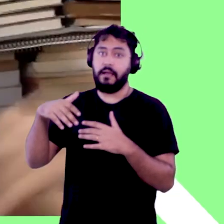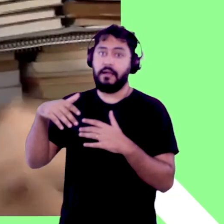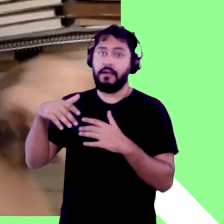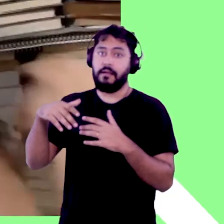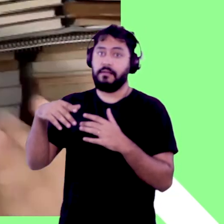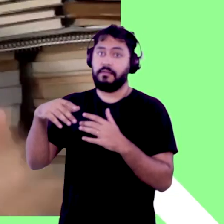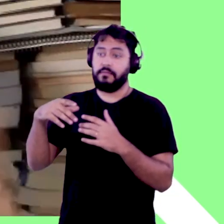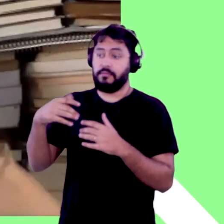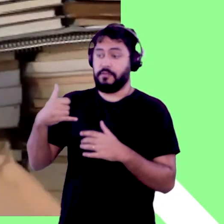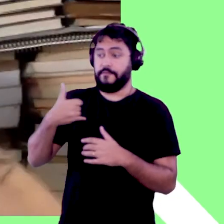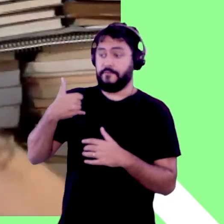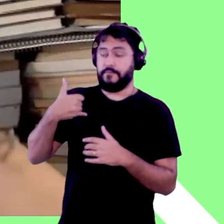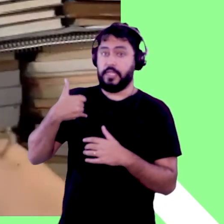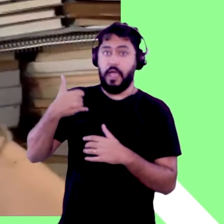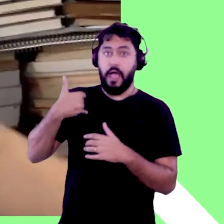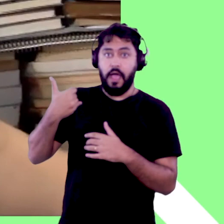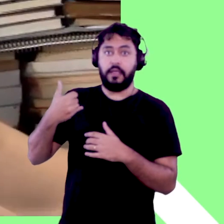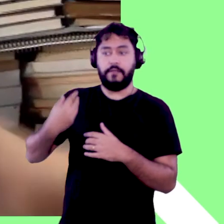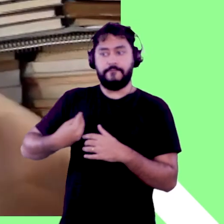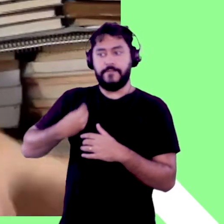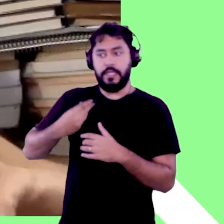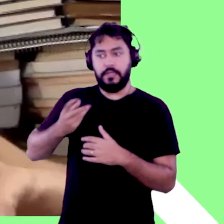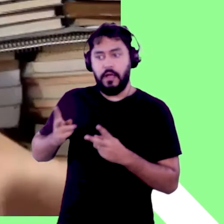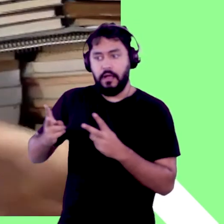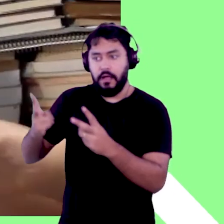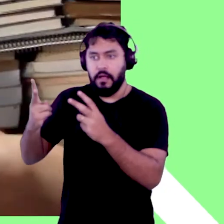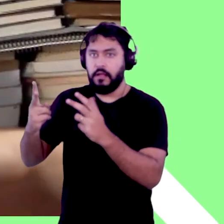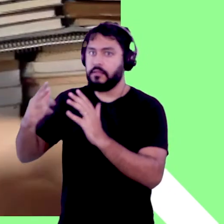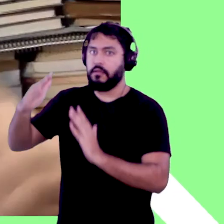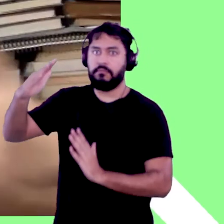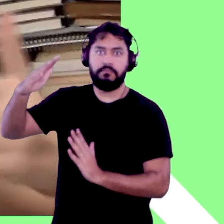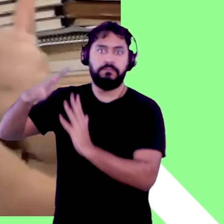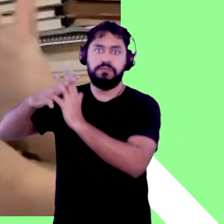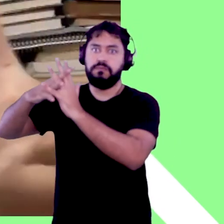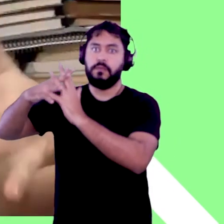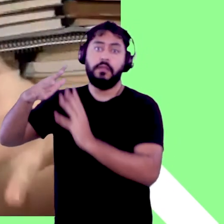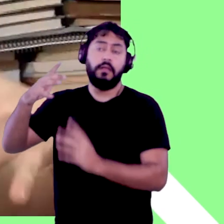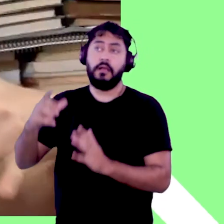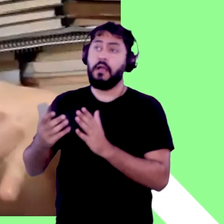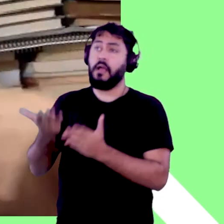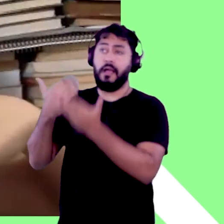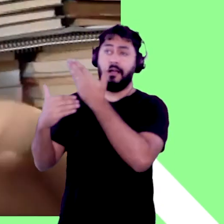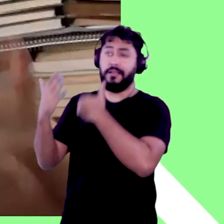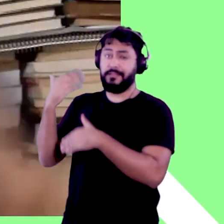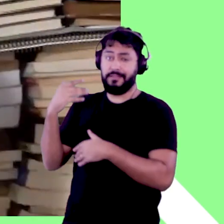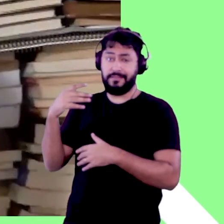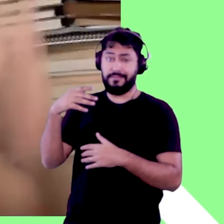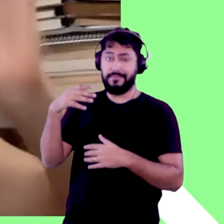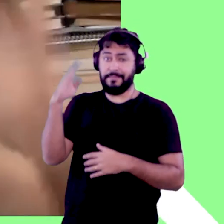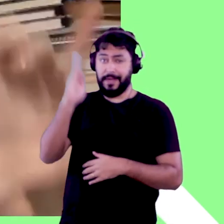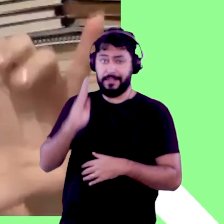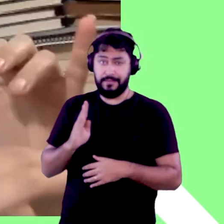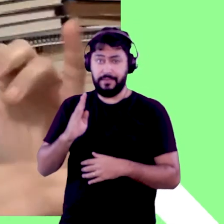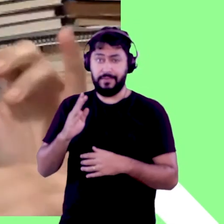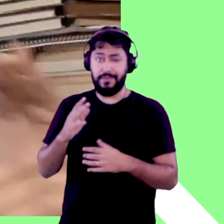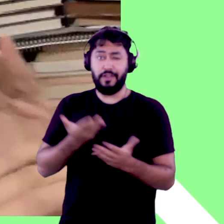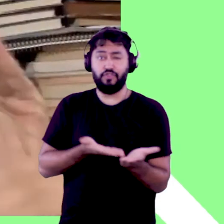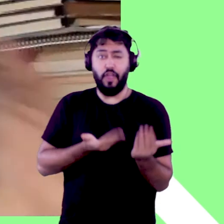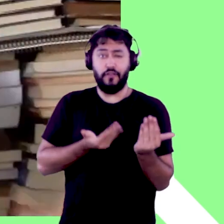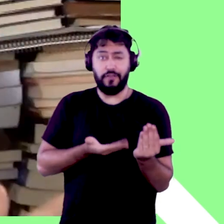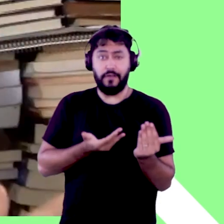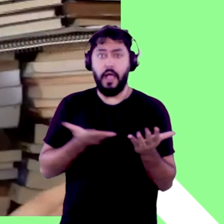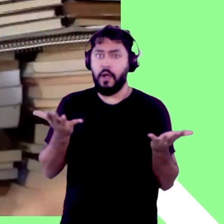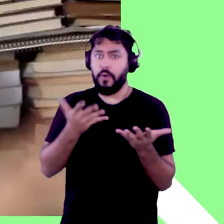aceleradamente, né, a expectativa de vida. E aqui no Brasil, onde a gente tinha muitos jovenzinhos, agora que está invertendo aí a